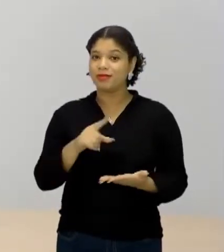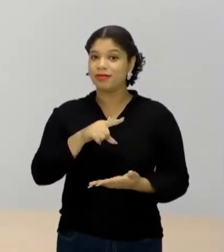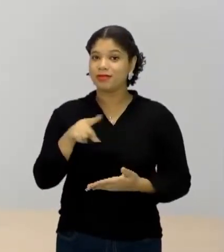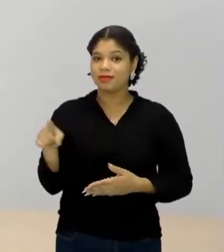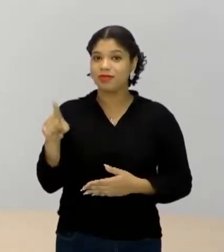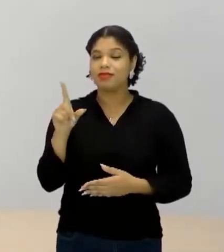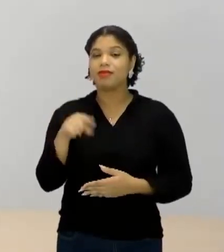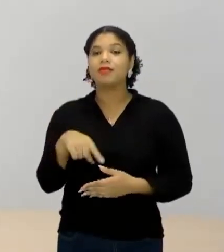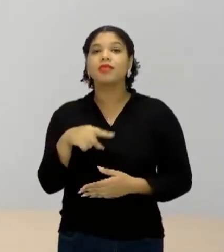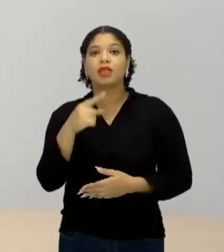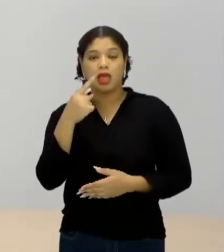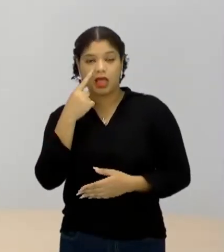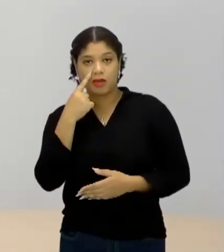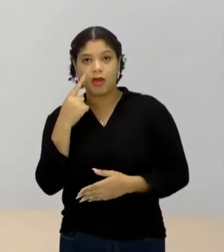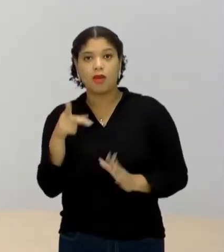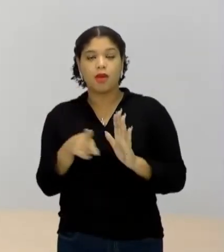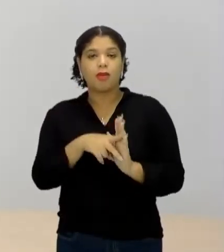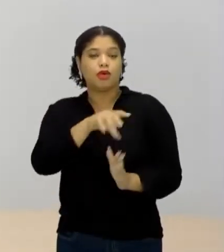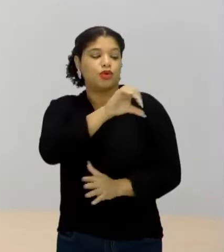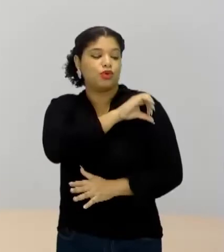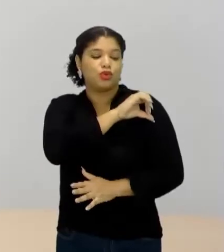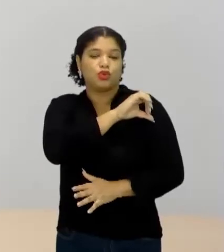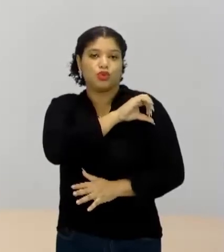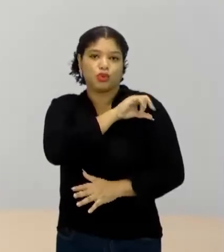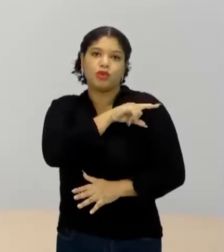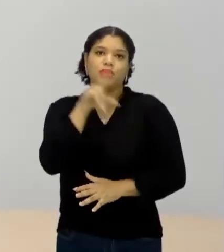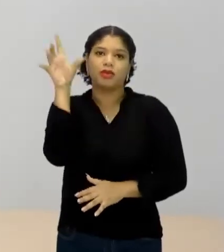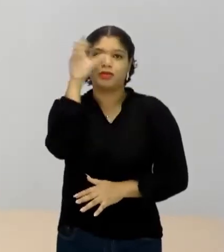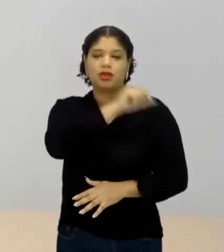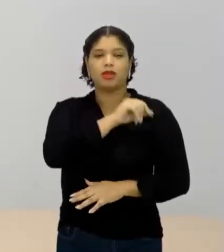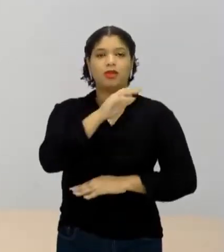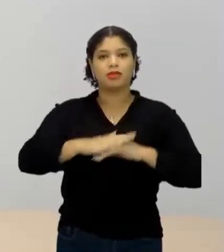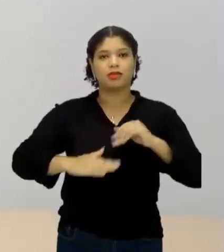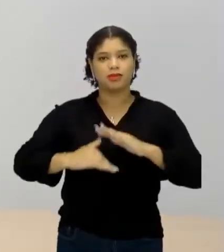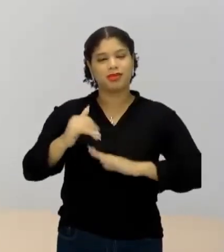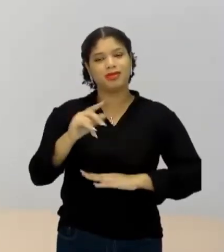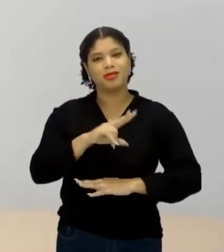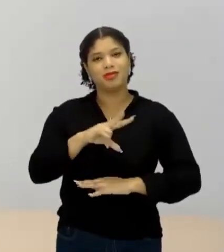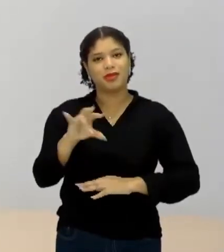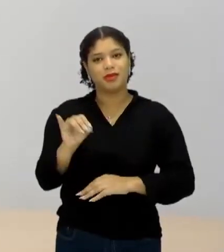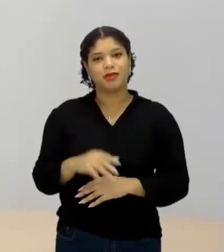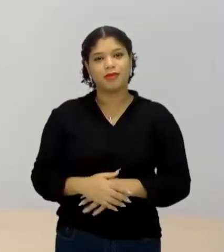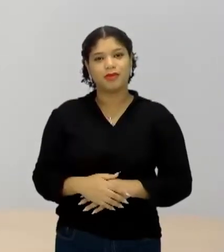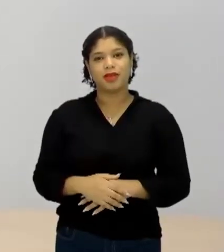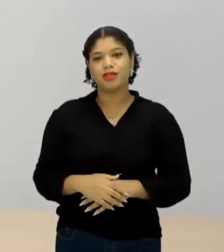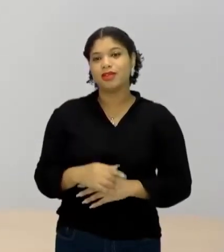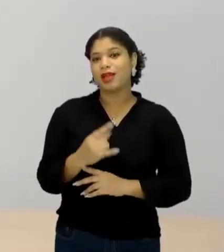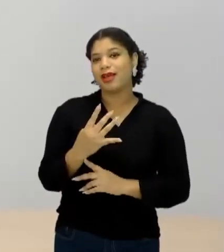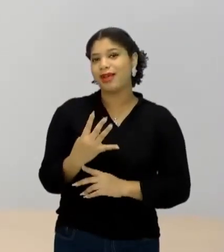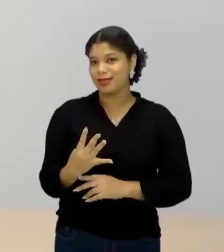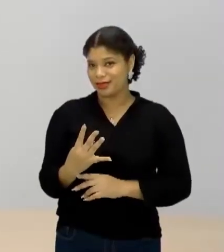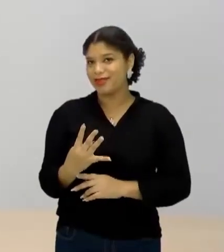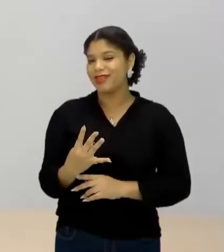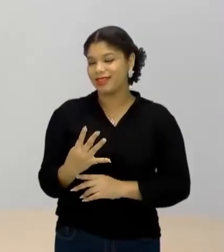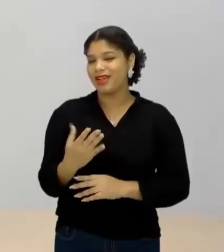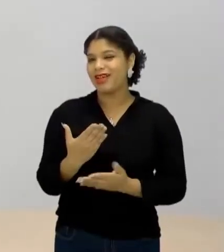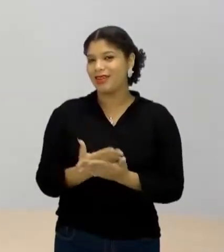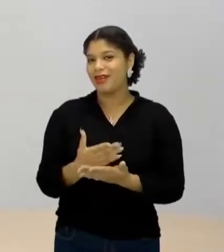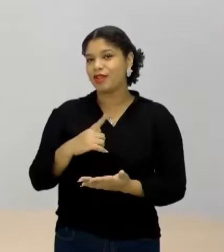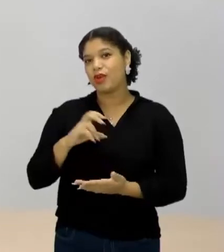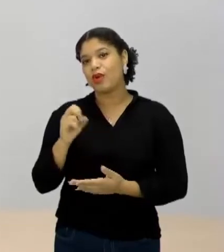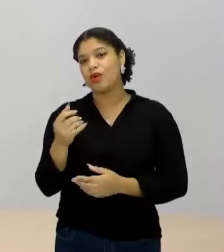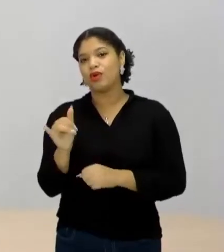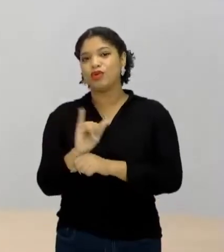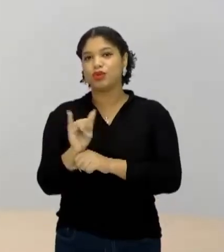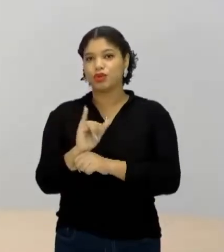Eu também estou trabalhando isso lá no nono ano. Então, quando você quiser, faça uma visitinha lá na aula às 14 horas ou assista lá também no YouTube. A gente está falando da